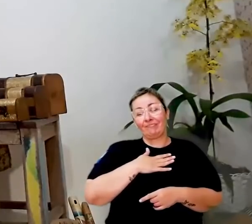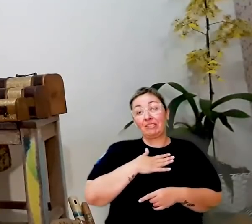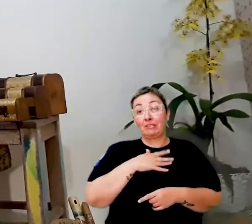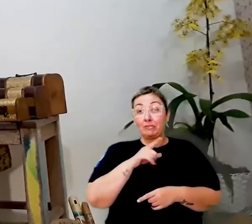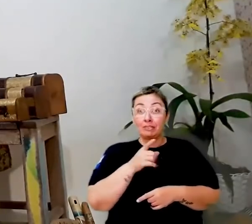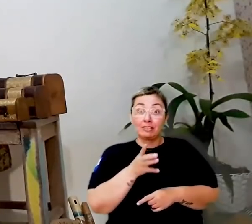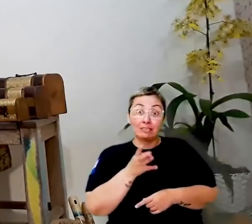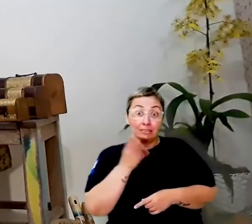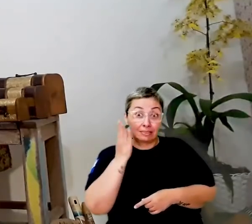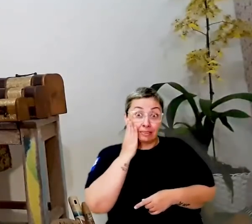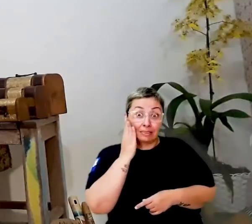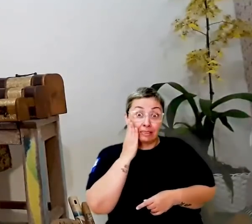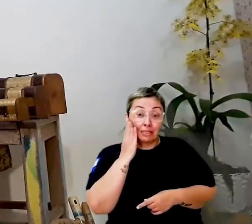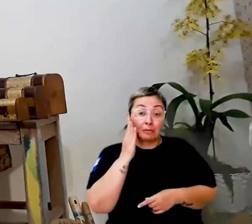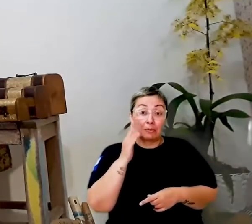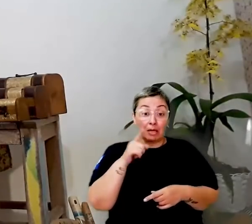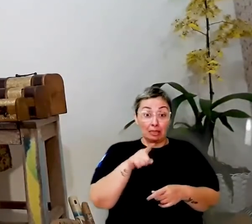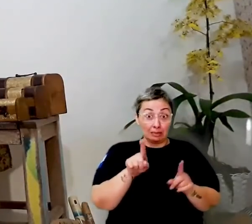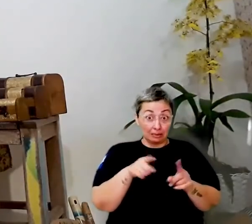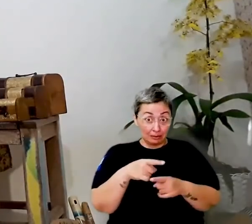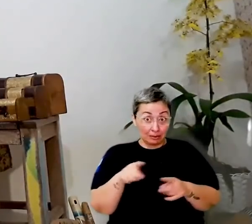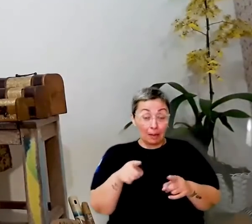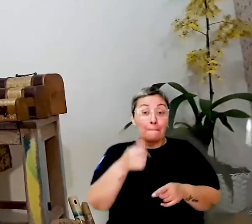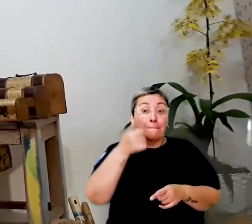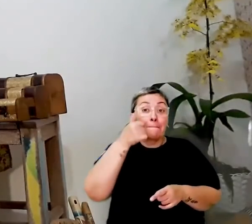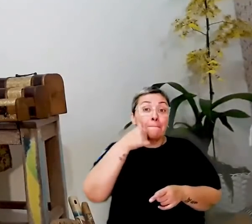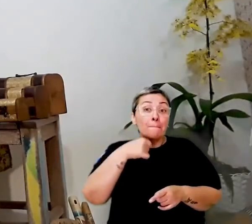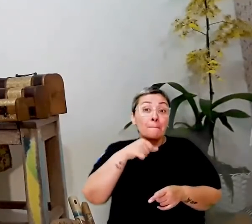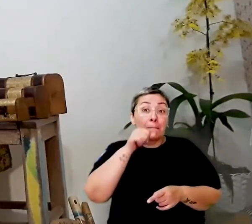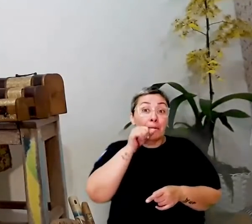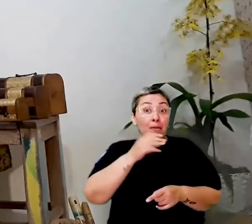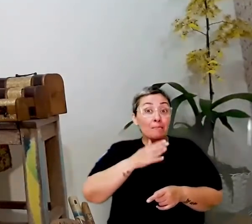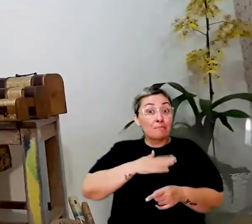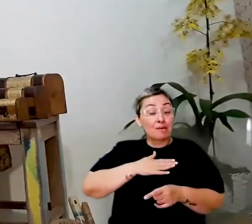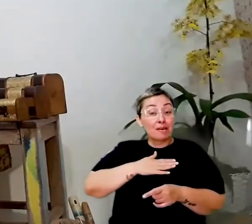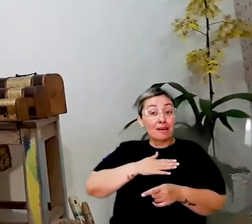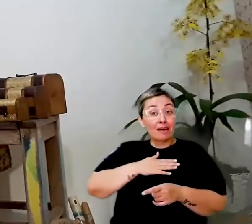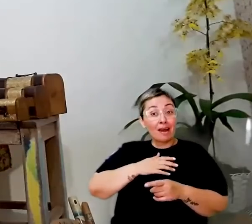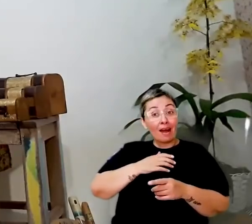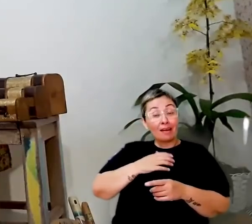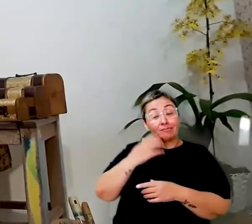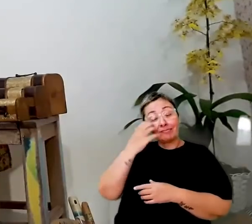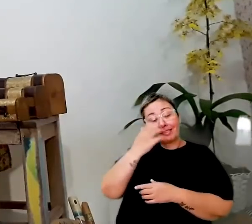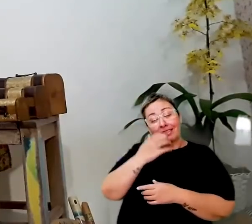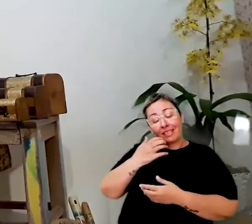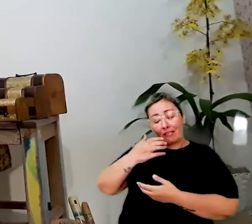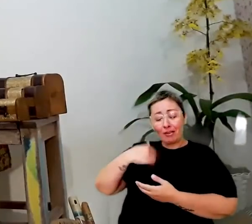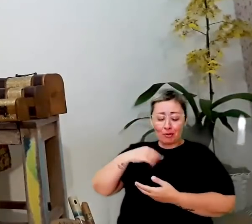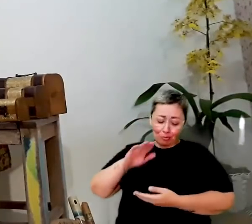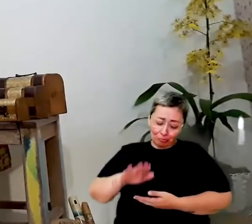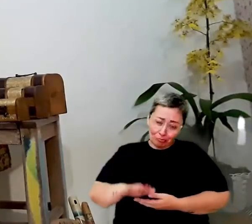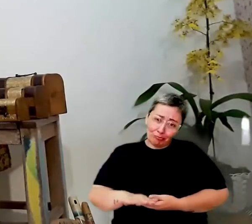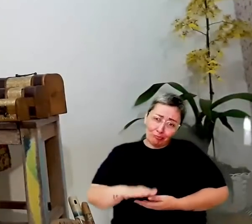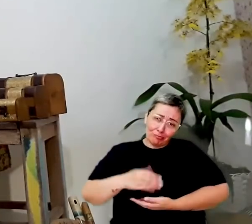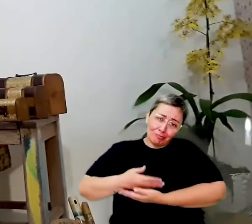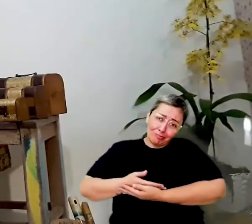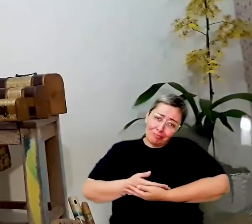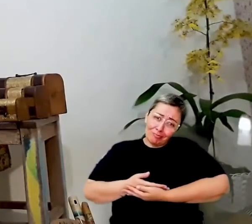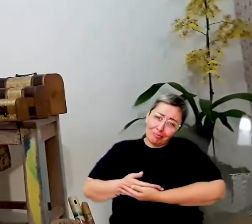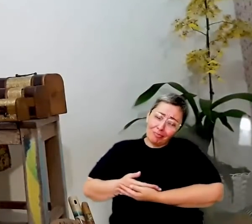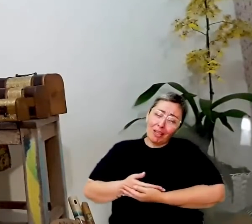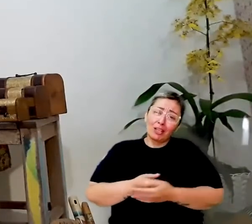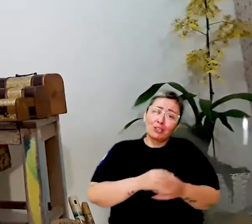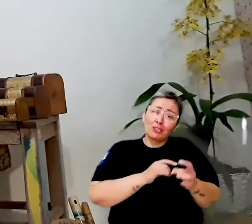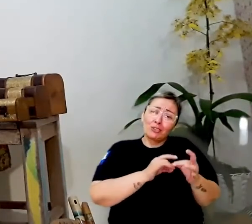Vocês sabiam que essa música a minha mãe cantava para mim quando eu era bem pequenininha, todas